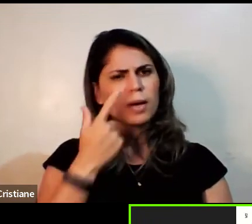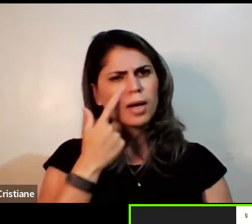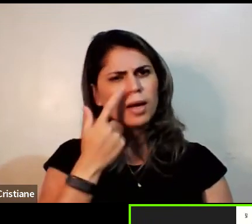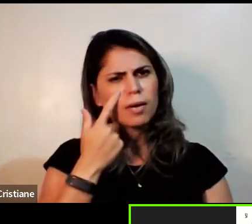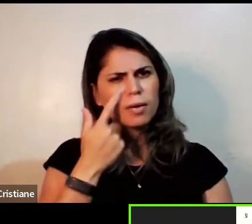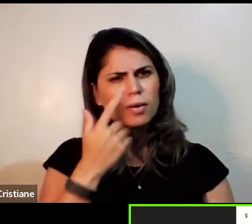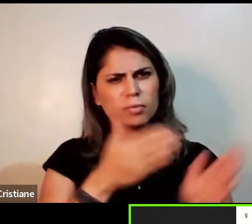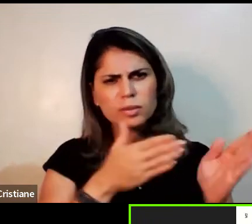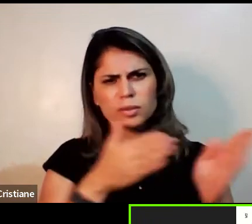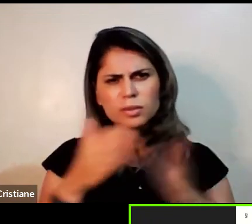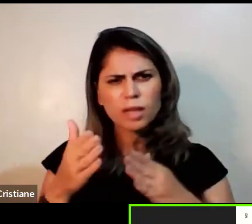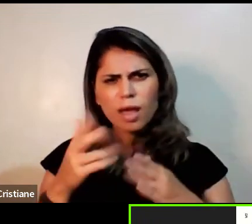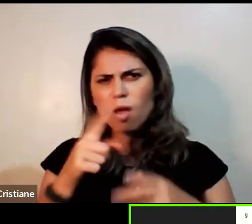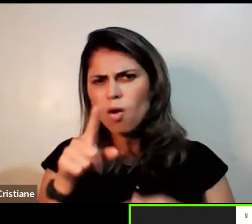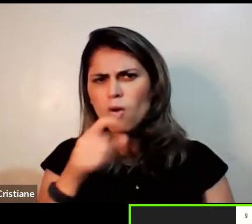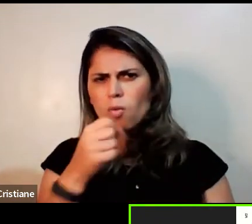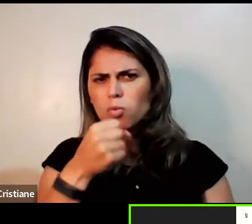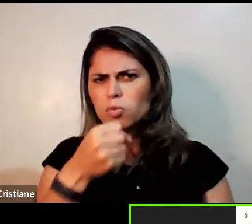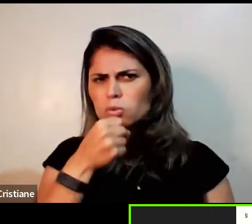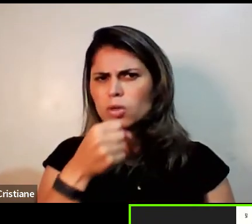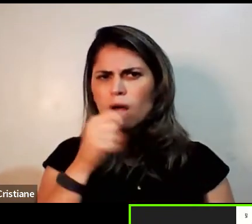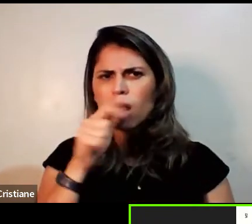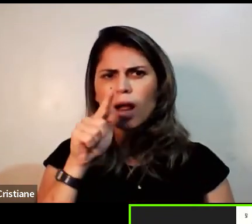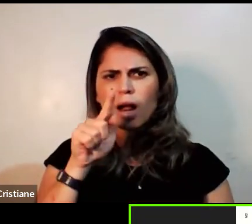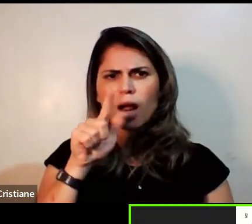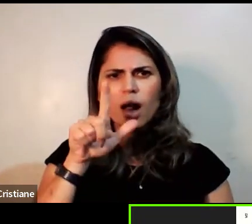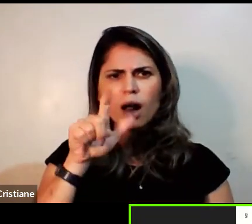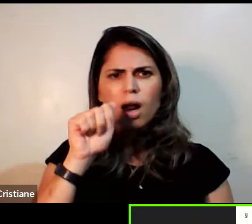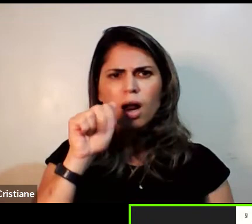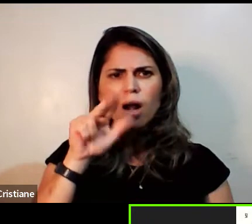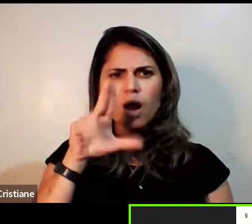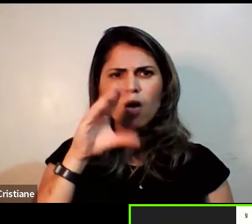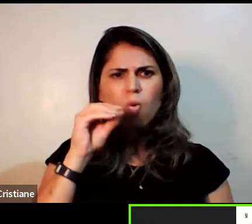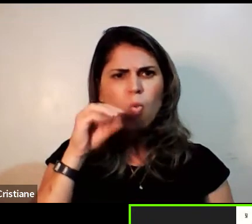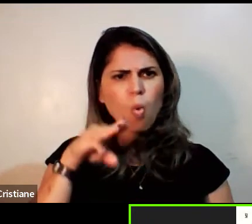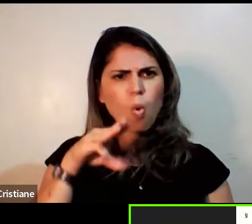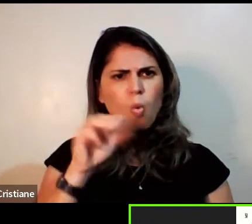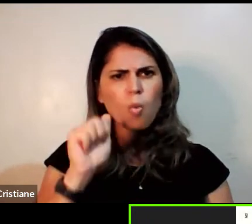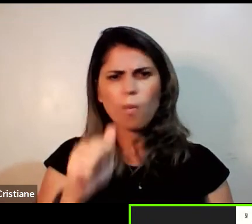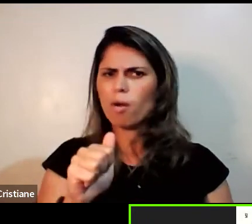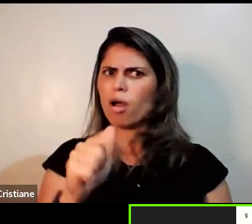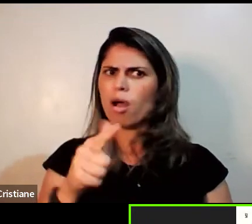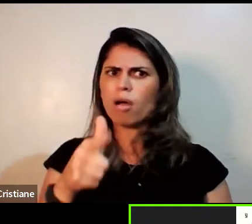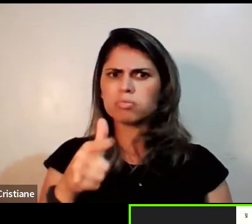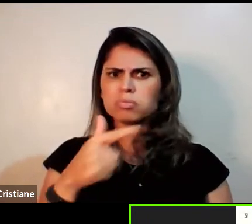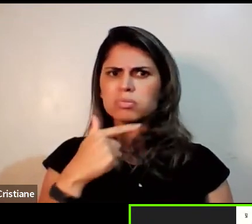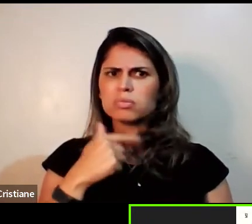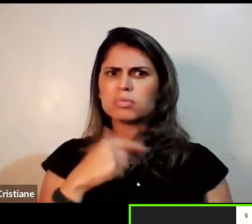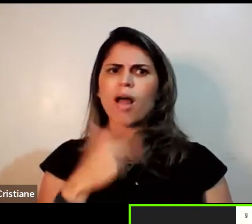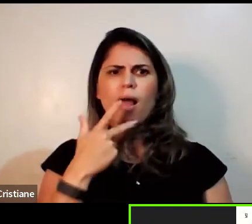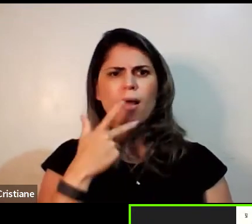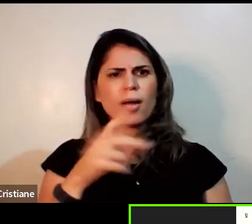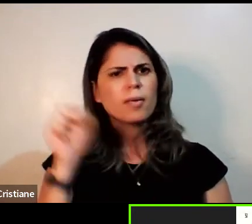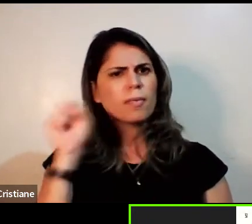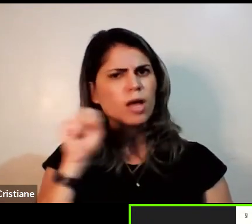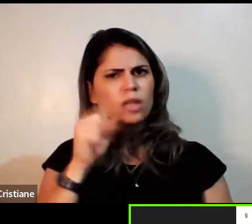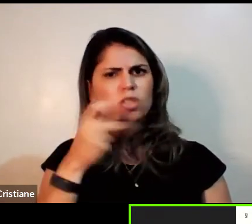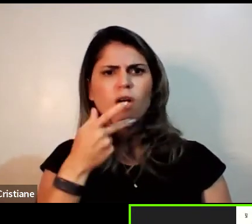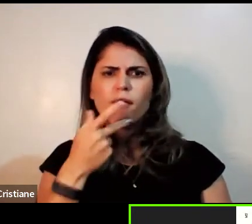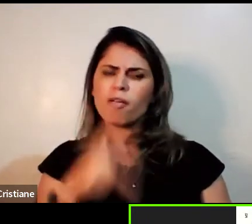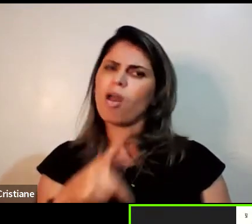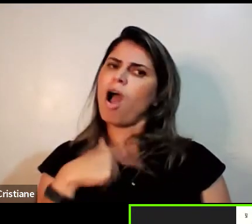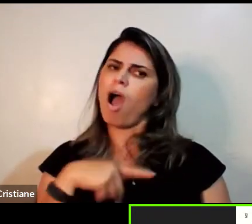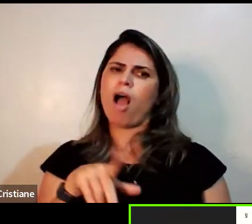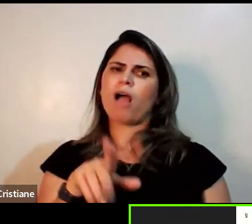cura de um glaucoma, aí eu passei para ela o depoimento e ela falou assim: ah, Lorena, eu sei que é boa a água, eu senti